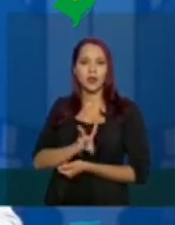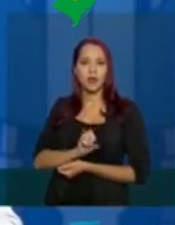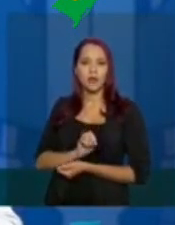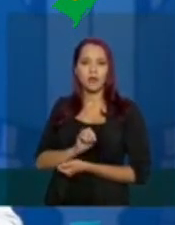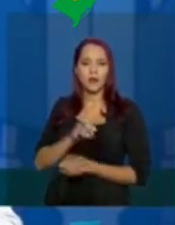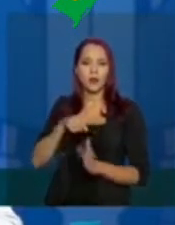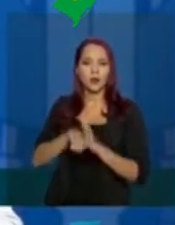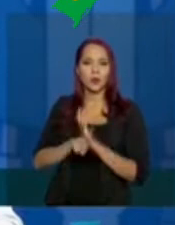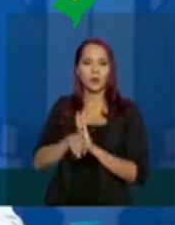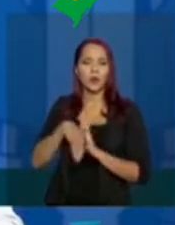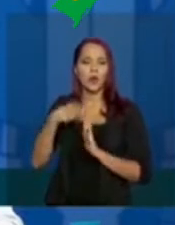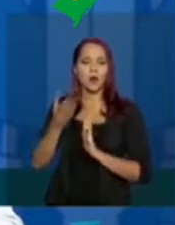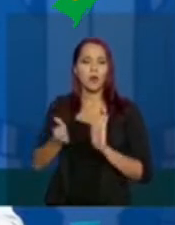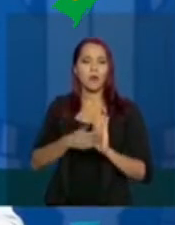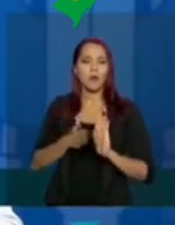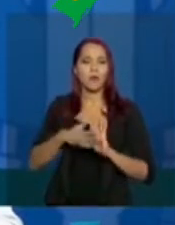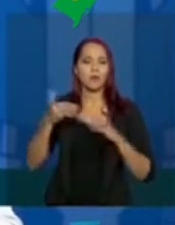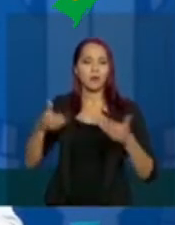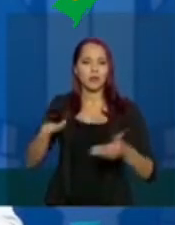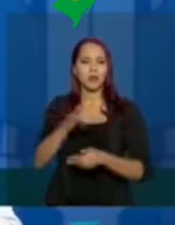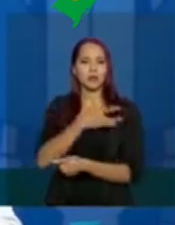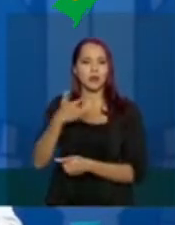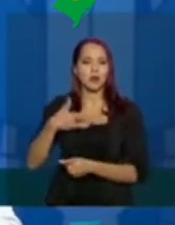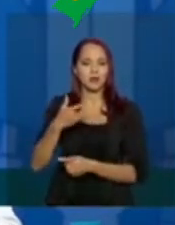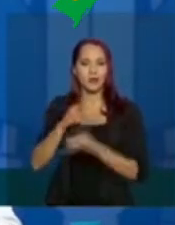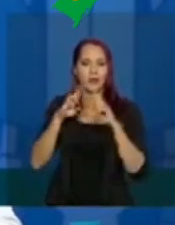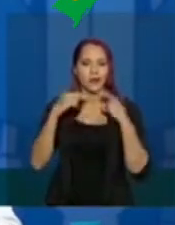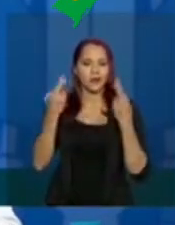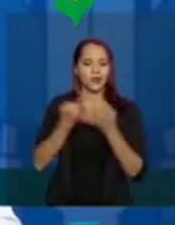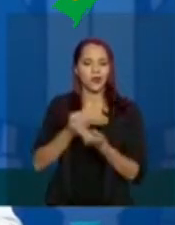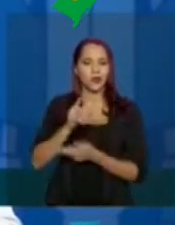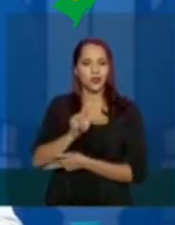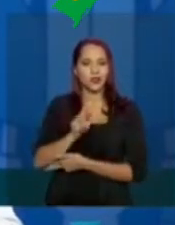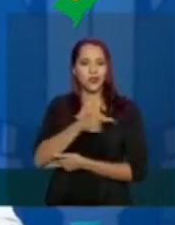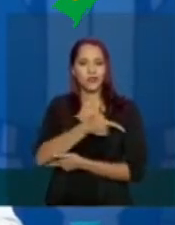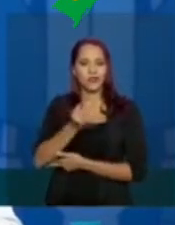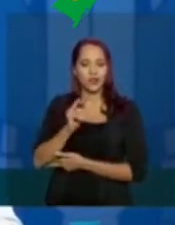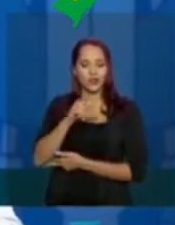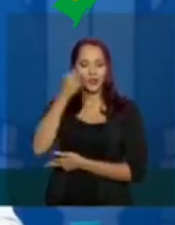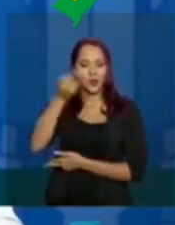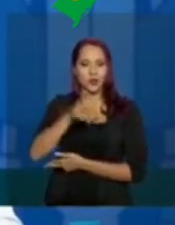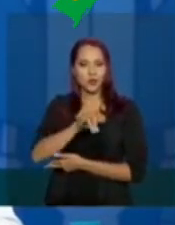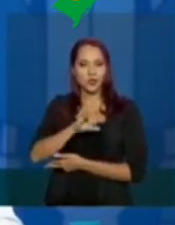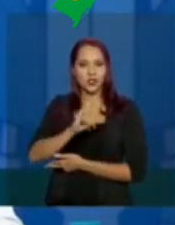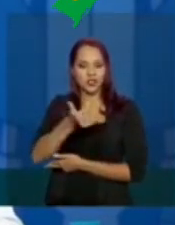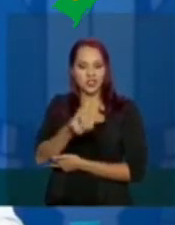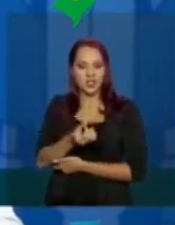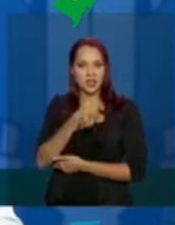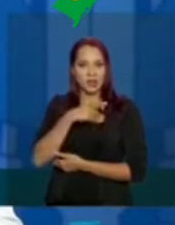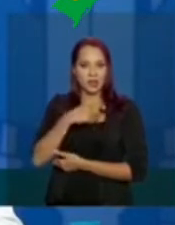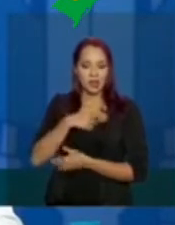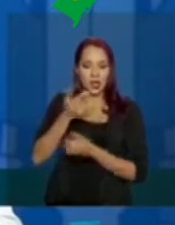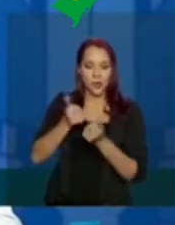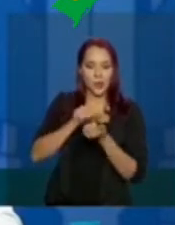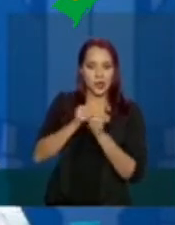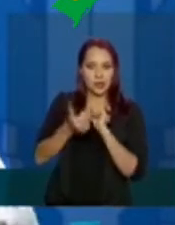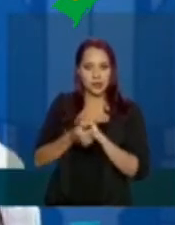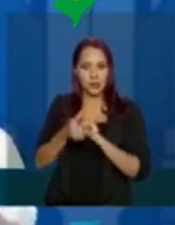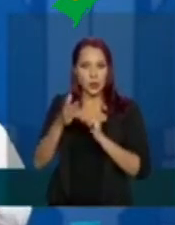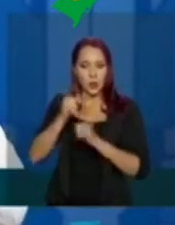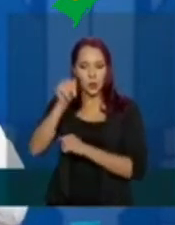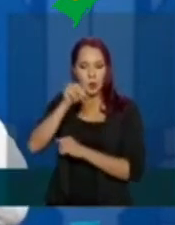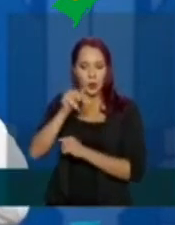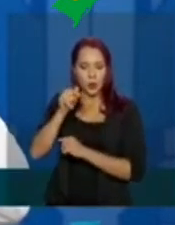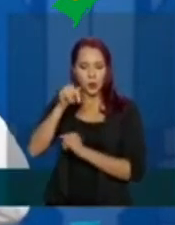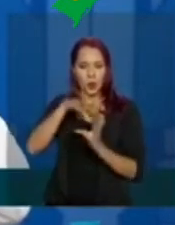quais as propostas do Ministério da Saúde levará à reunião do G20 no próximo dia 16? Se haverá algum pleito para articulação global para a compra e alocação